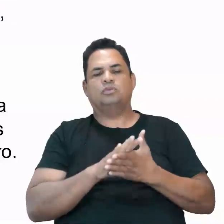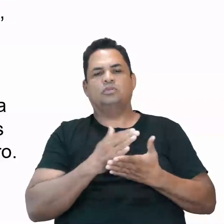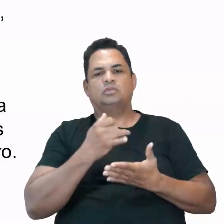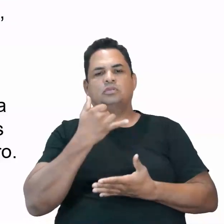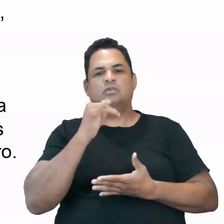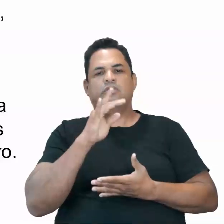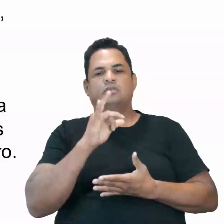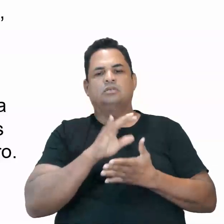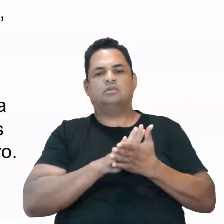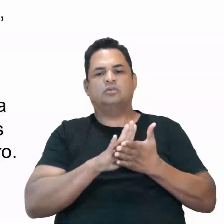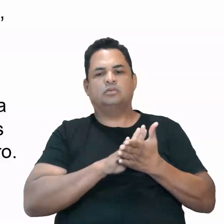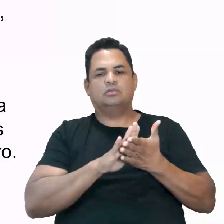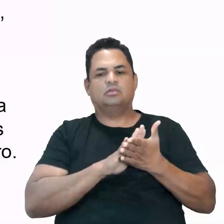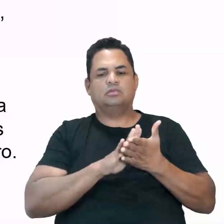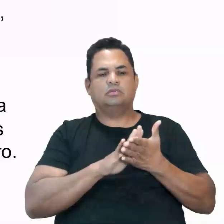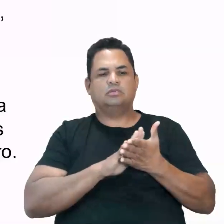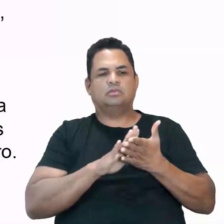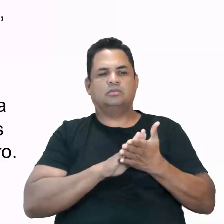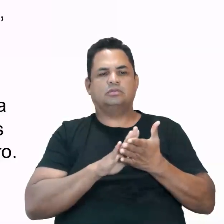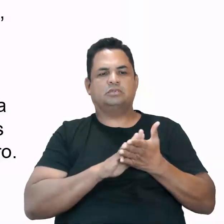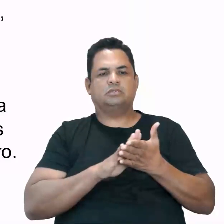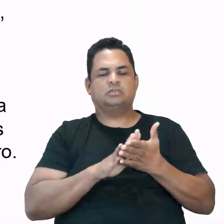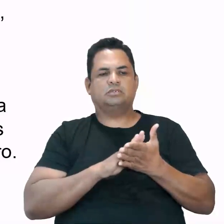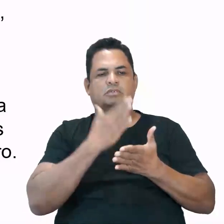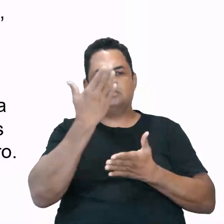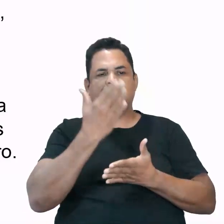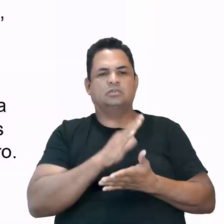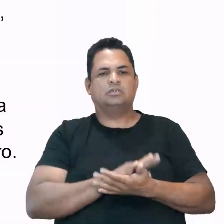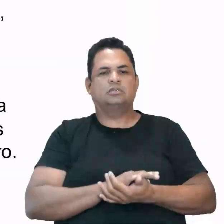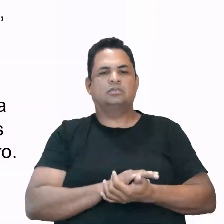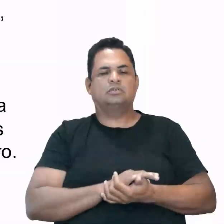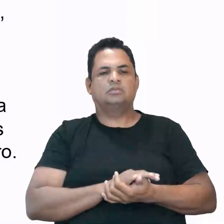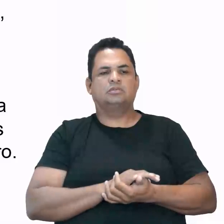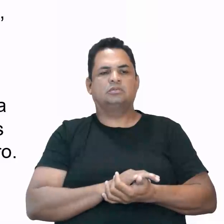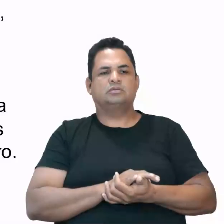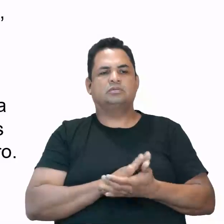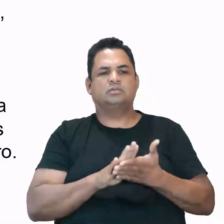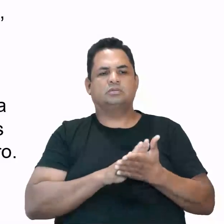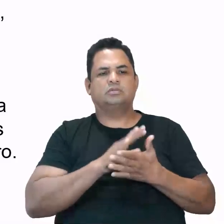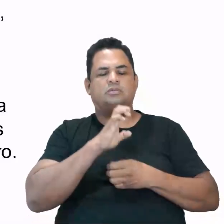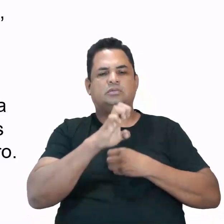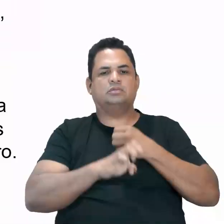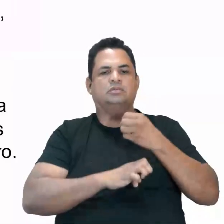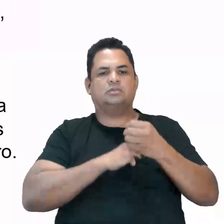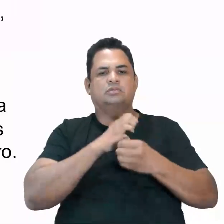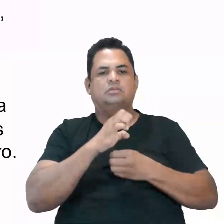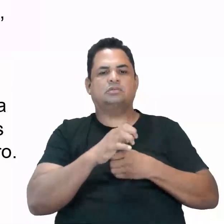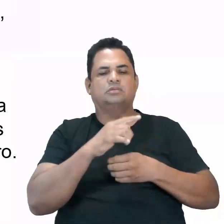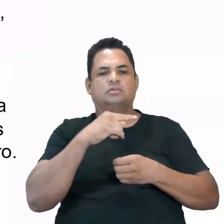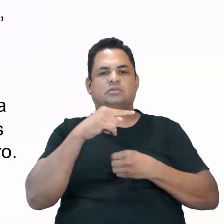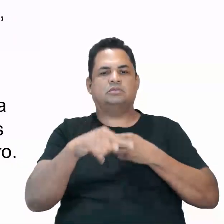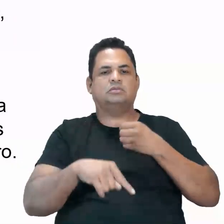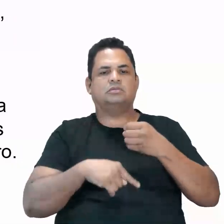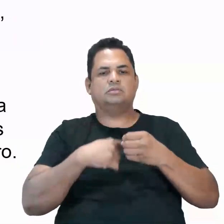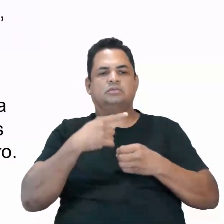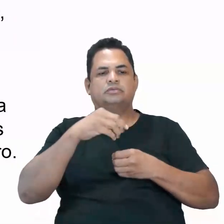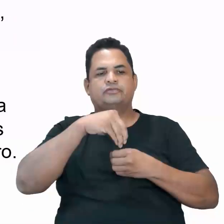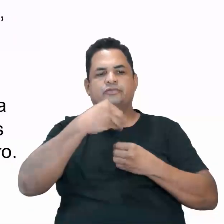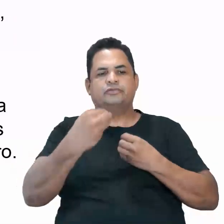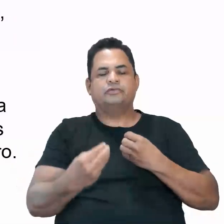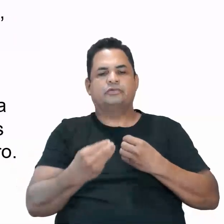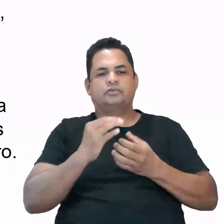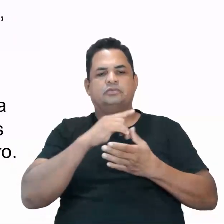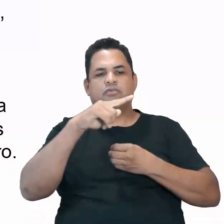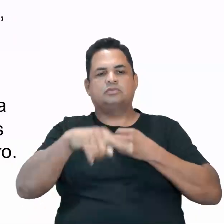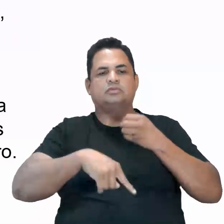atrito. Atritar é esfregar, né, pessoal? Então, os elétrons estão localizados na eletrosfera, do lado de fora, né, girando em volta